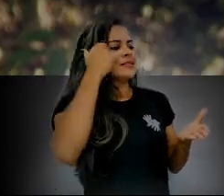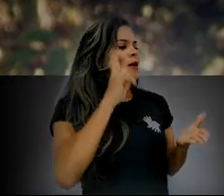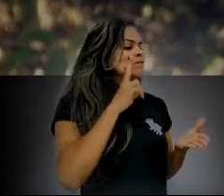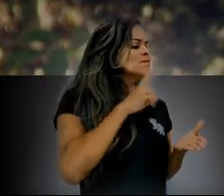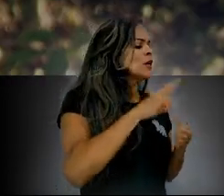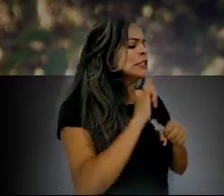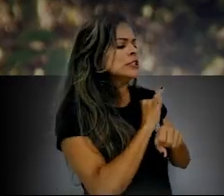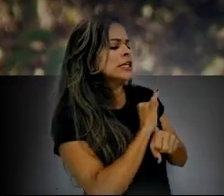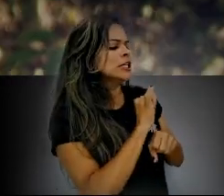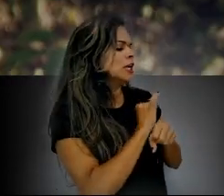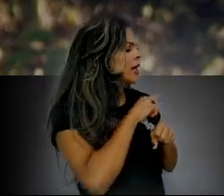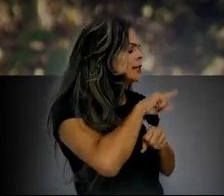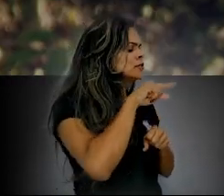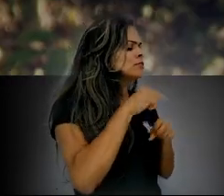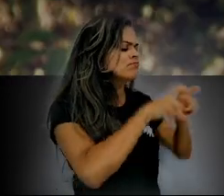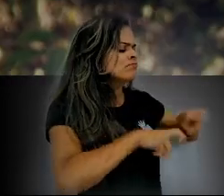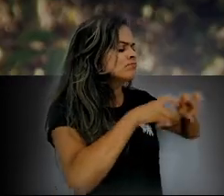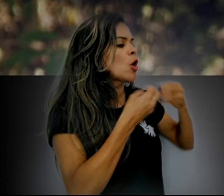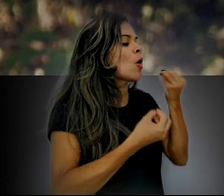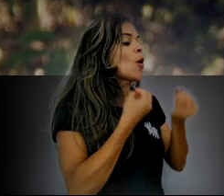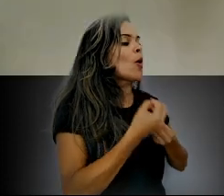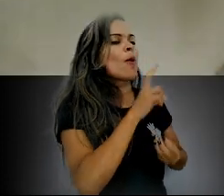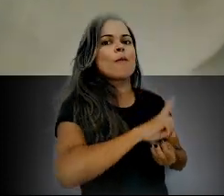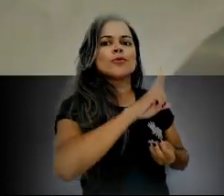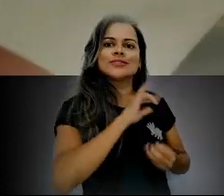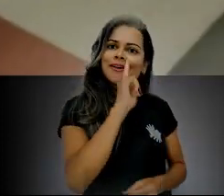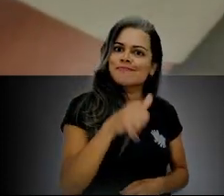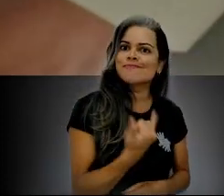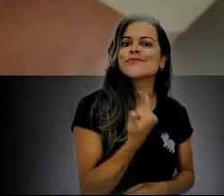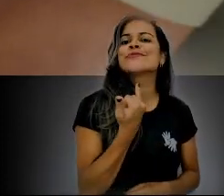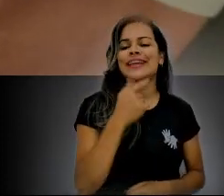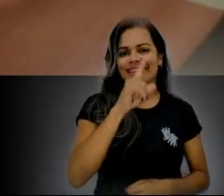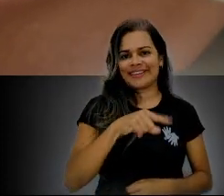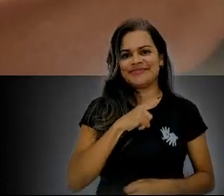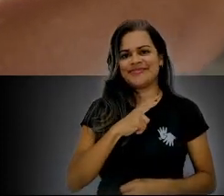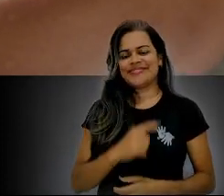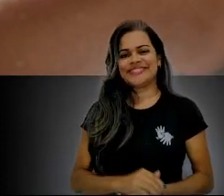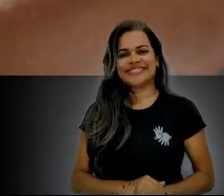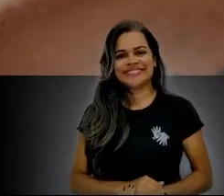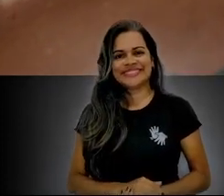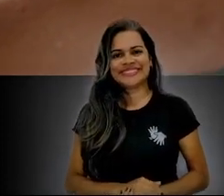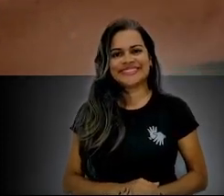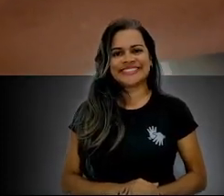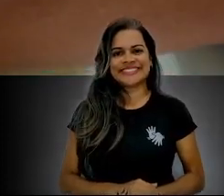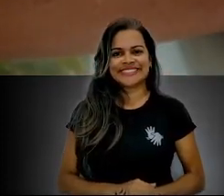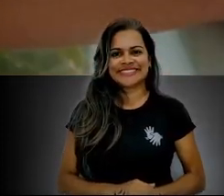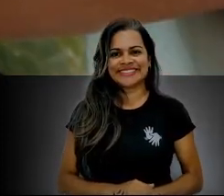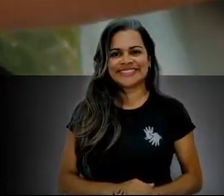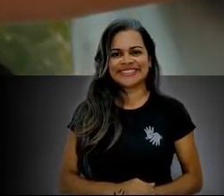para mim sentir de perspectiva assim de olhar para o que você tem nas mãos e saber o que você aproveitar daquilo que vocês têm nas